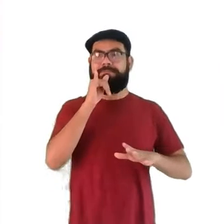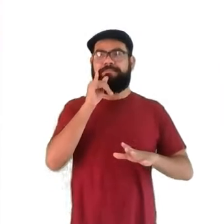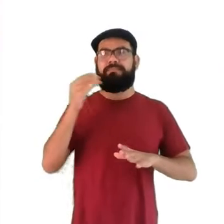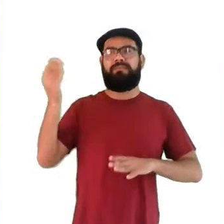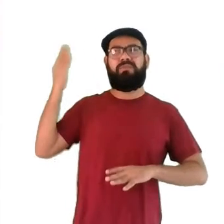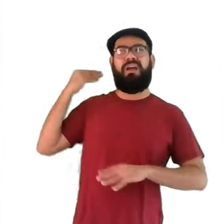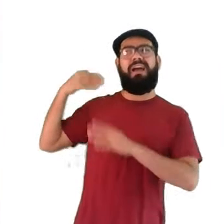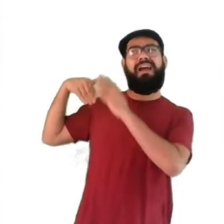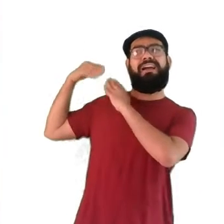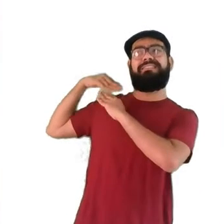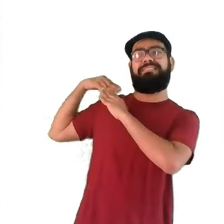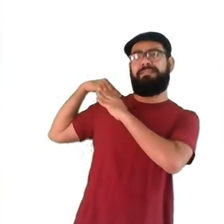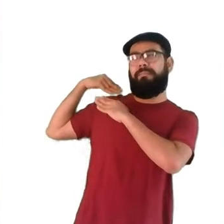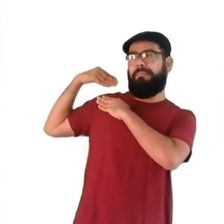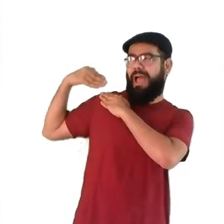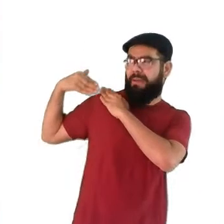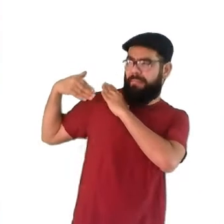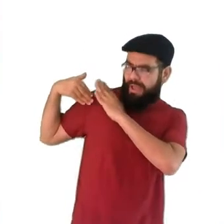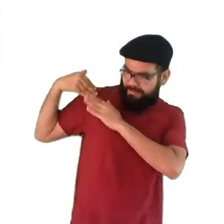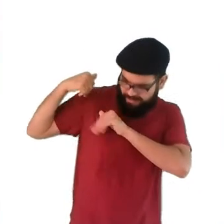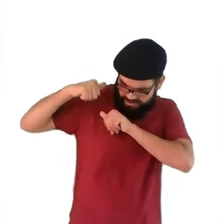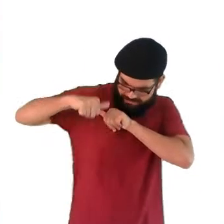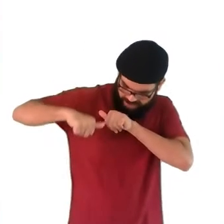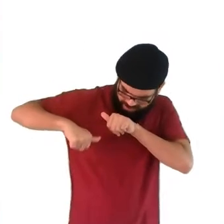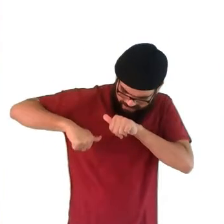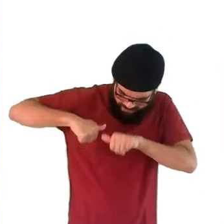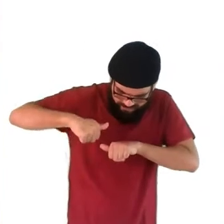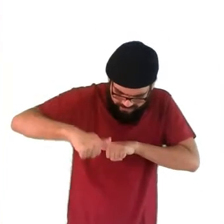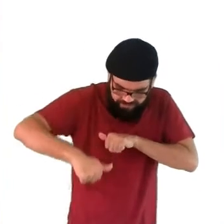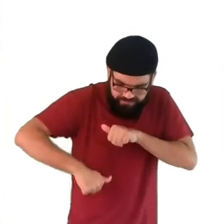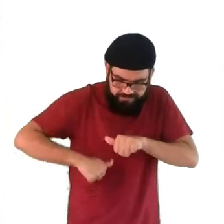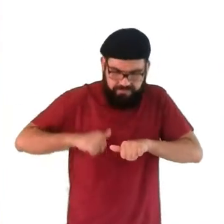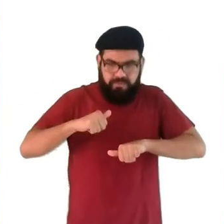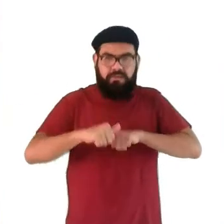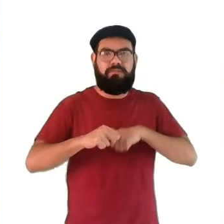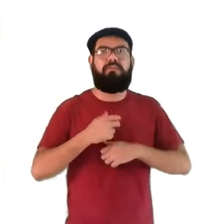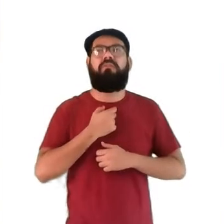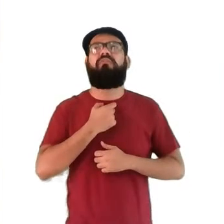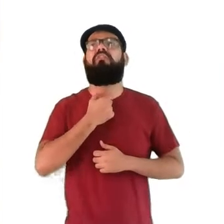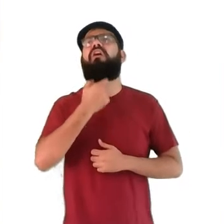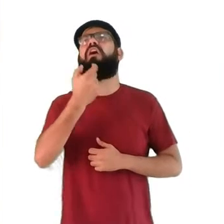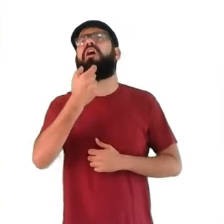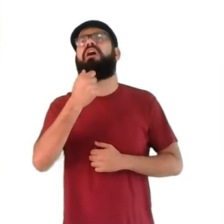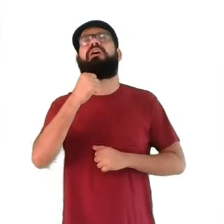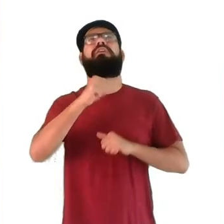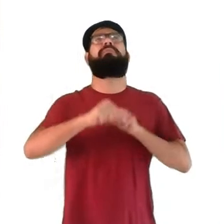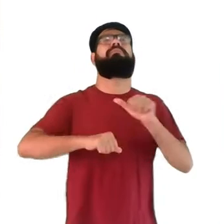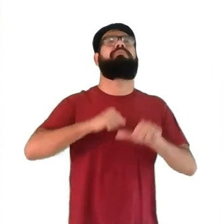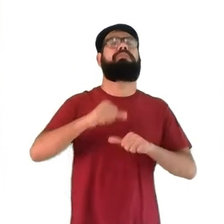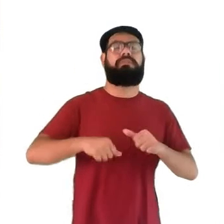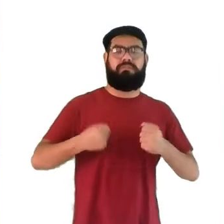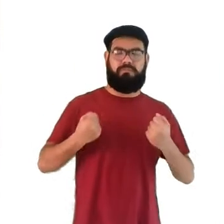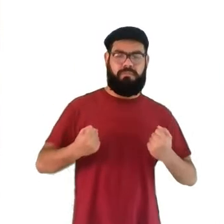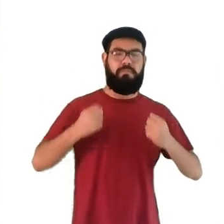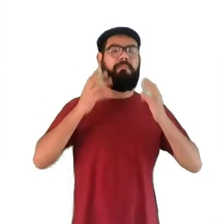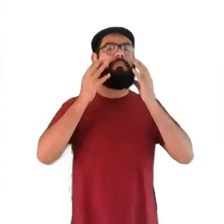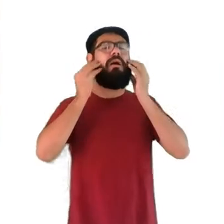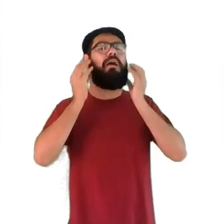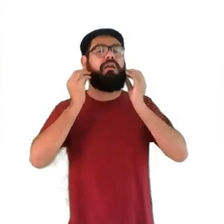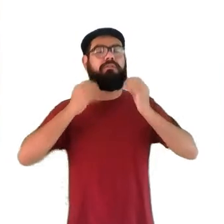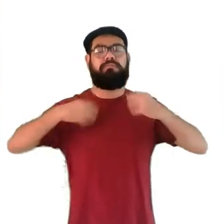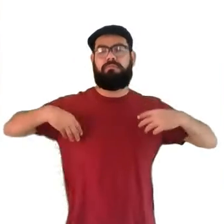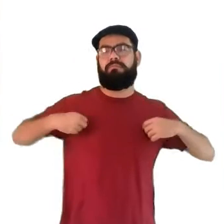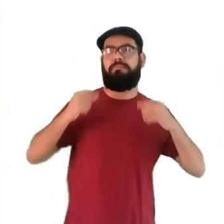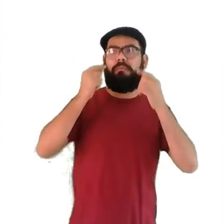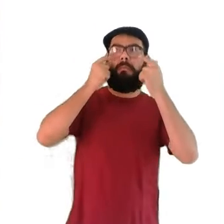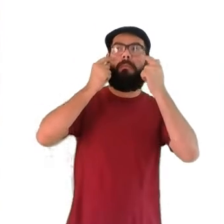transformar, como o crescimento físico, a mudança de voz, a questão do pelo, das acnes, né, a questão do